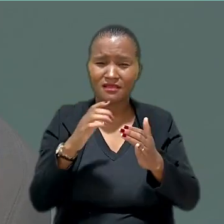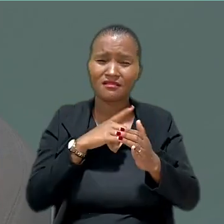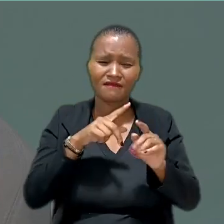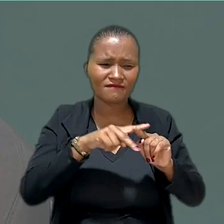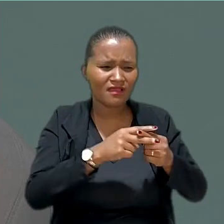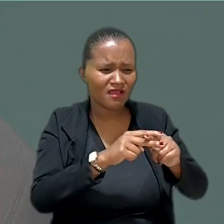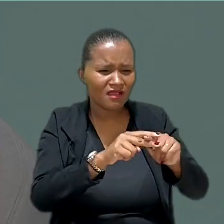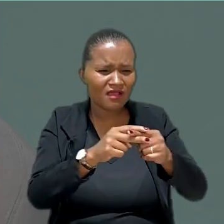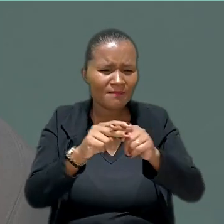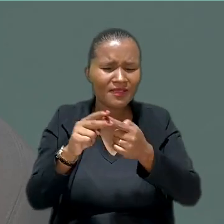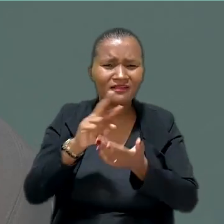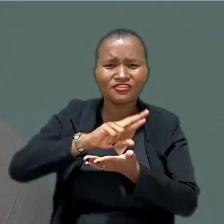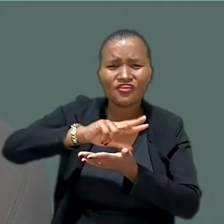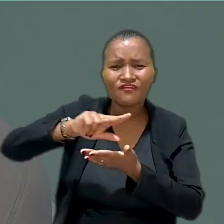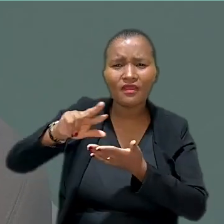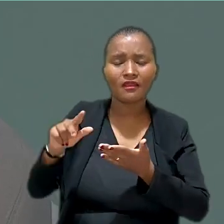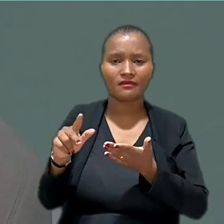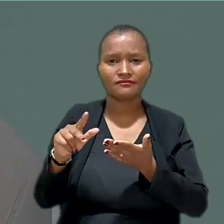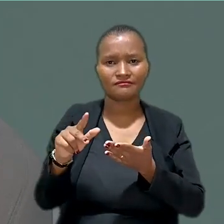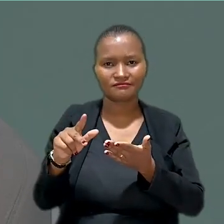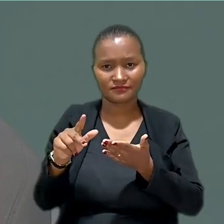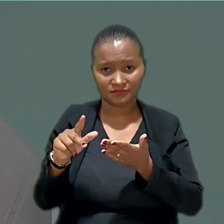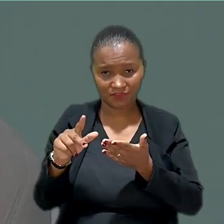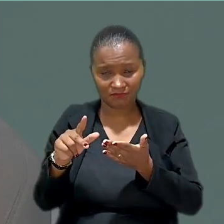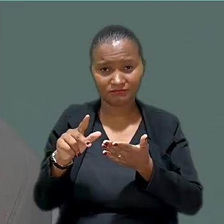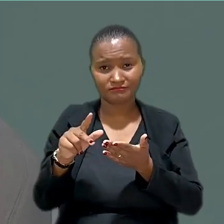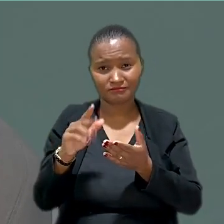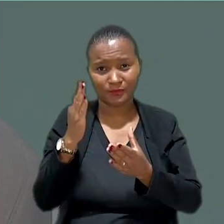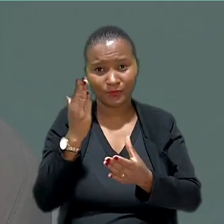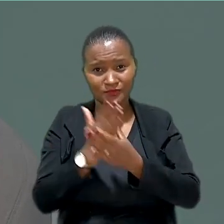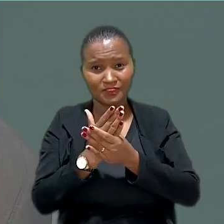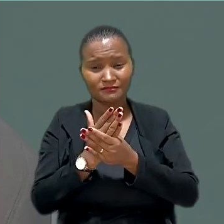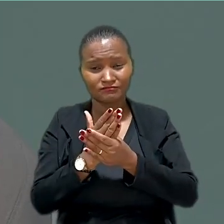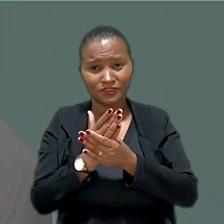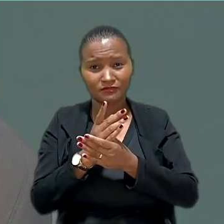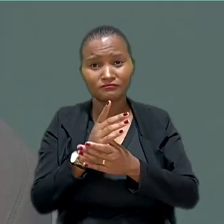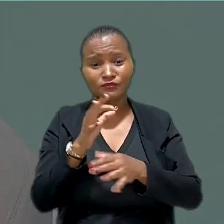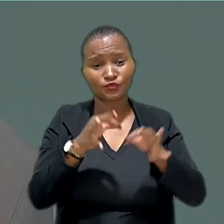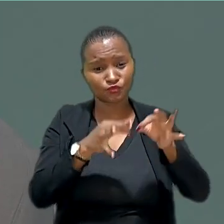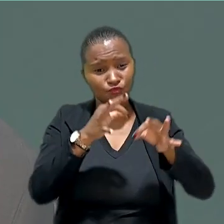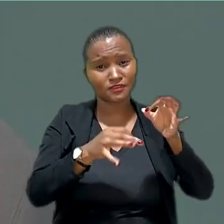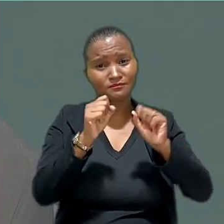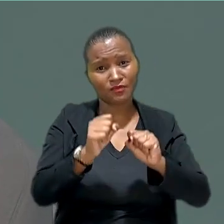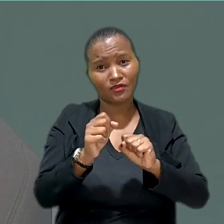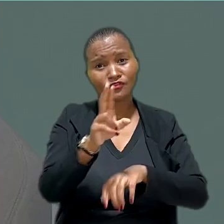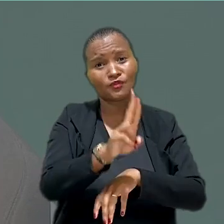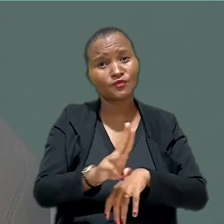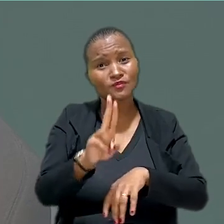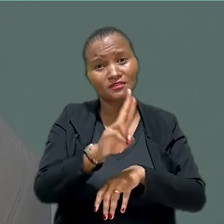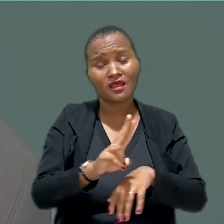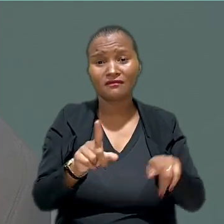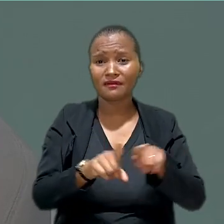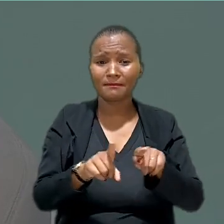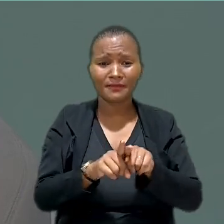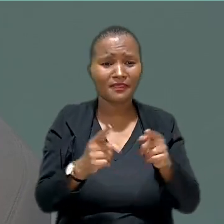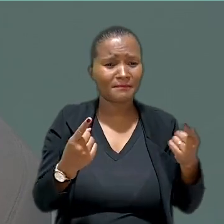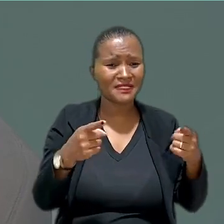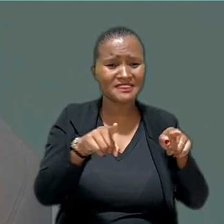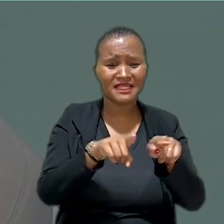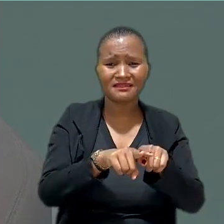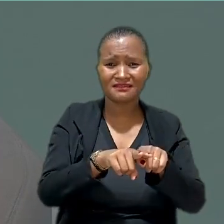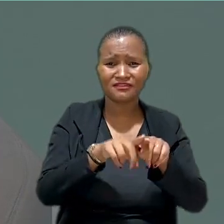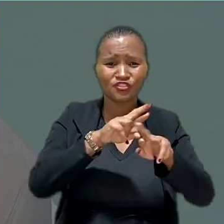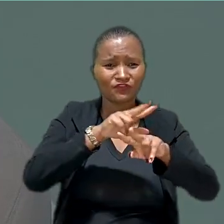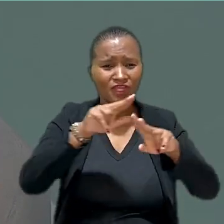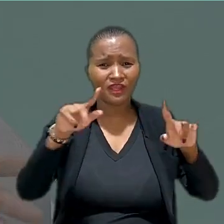de ferramentas, uma série de mecanismos processuais, dos quais o juiz se vale, inclusive em parcerias com vários